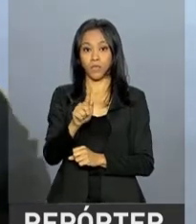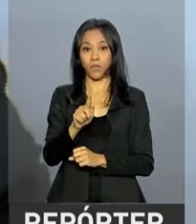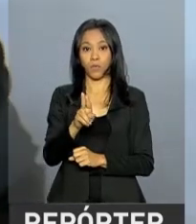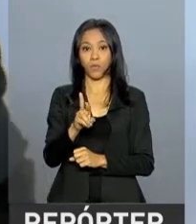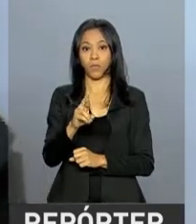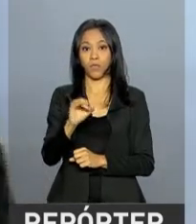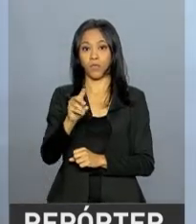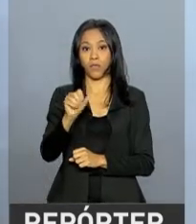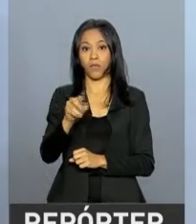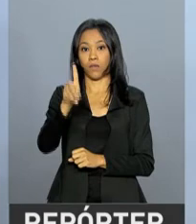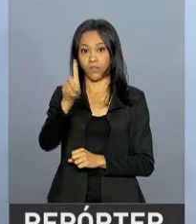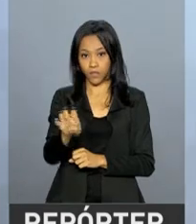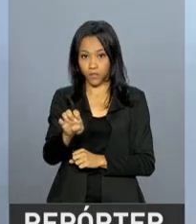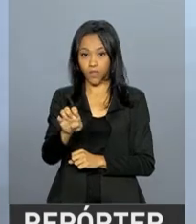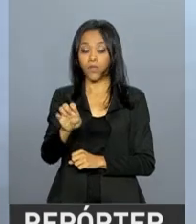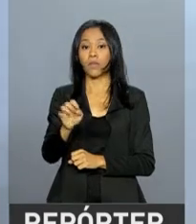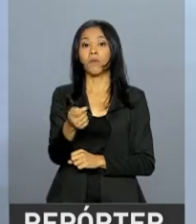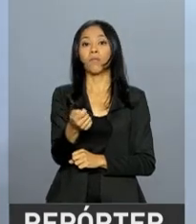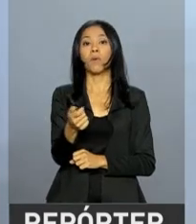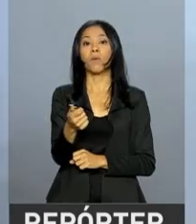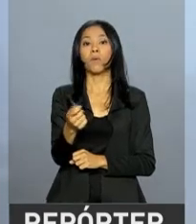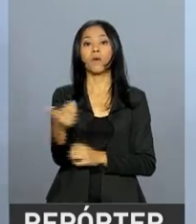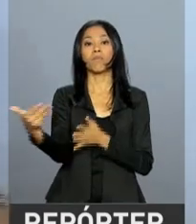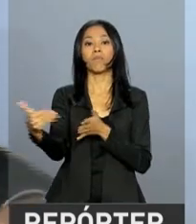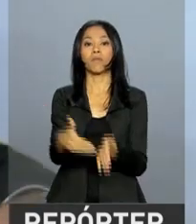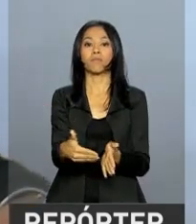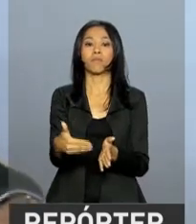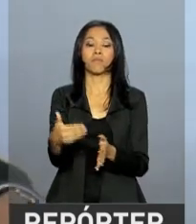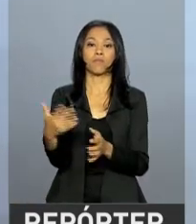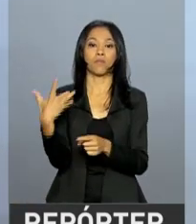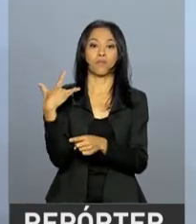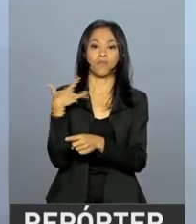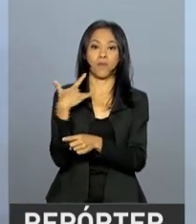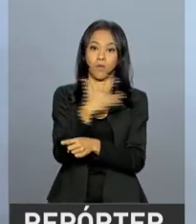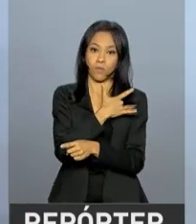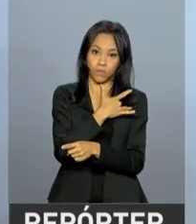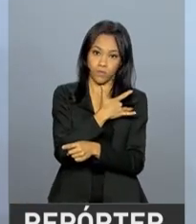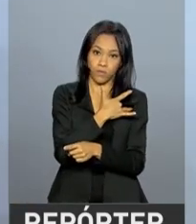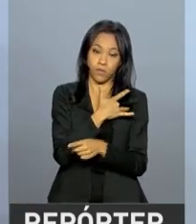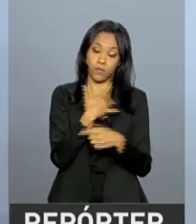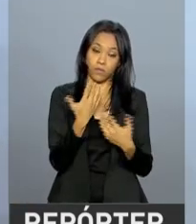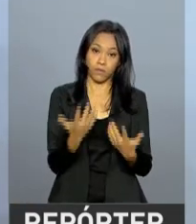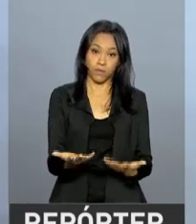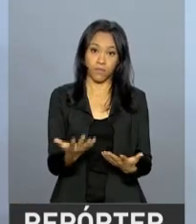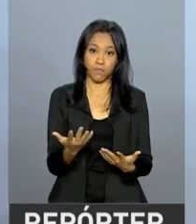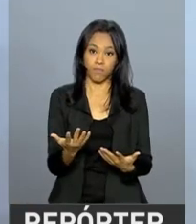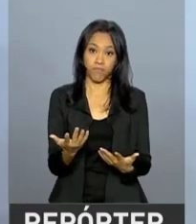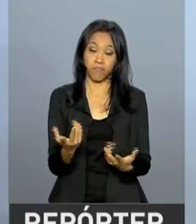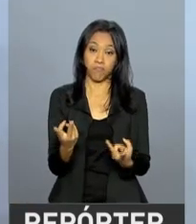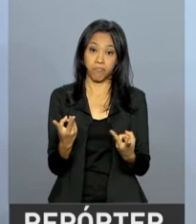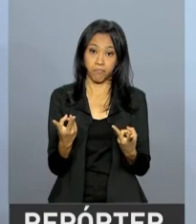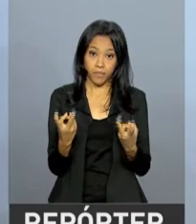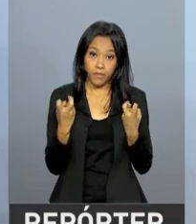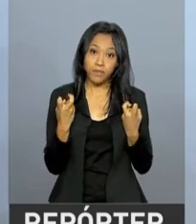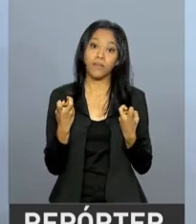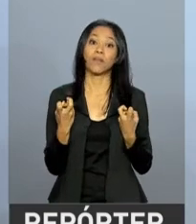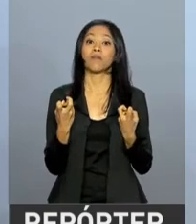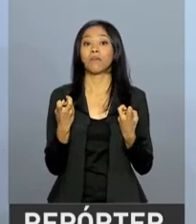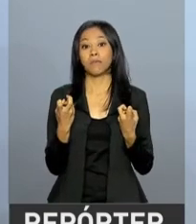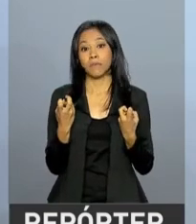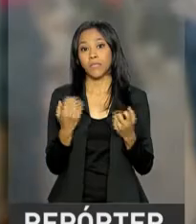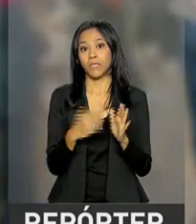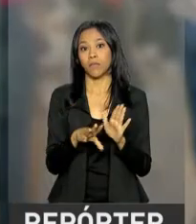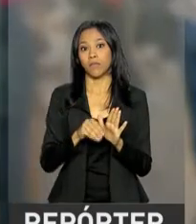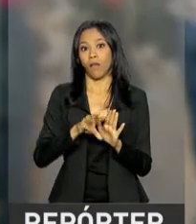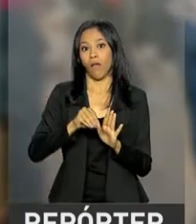participação da saúde no total da despesa então se percebe que cada vez mais a presidente está